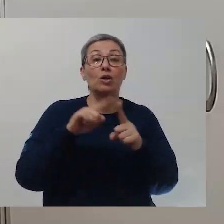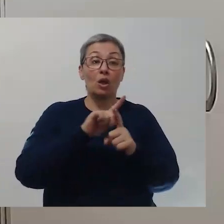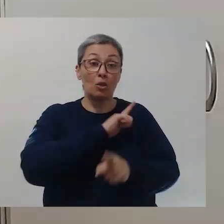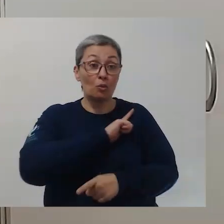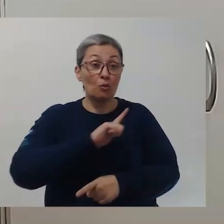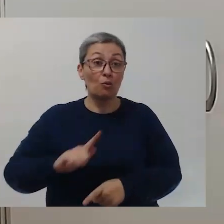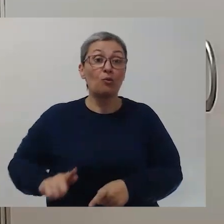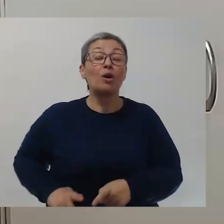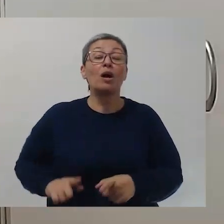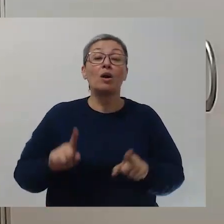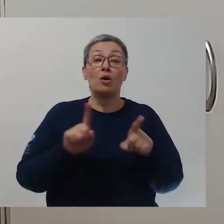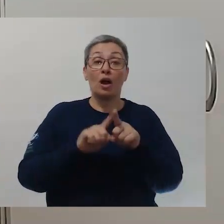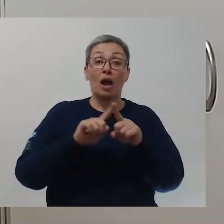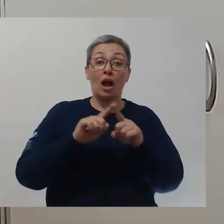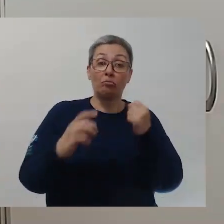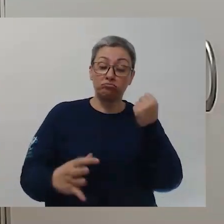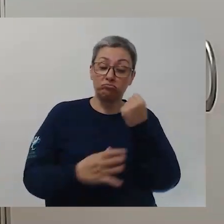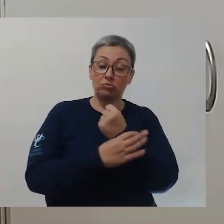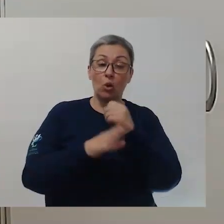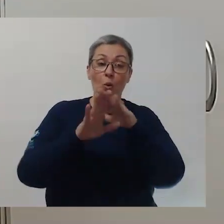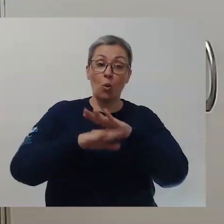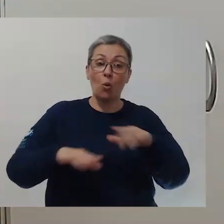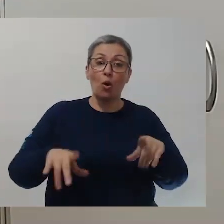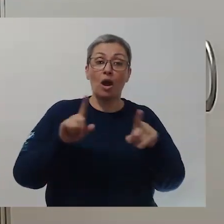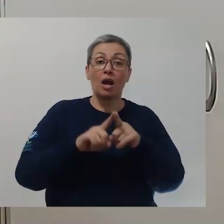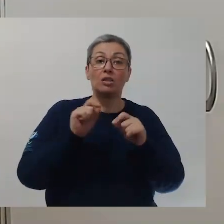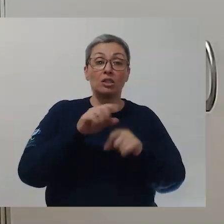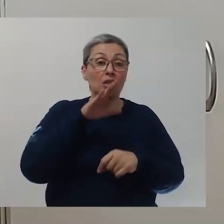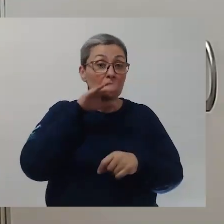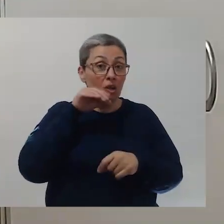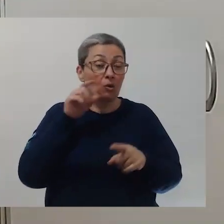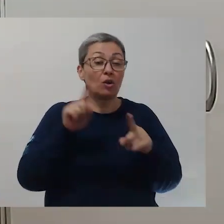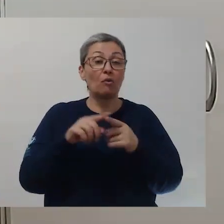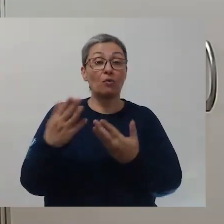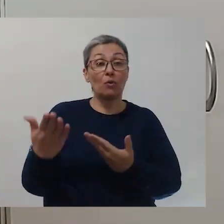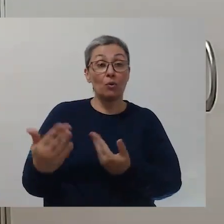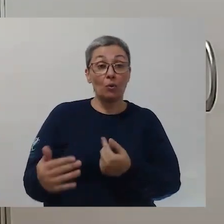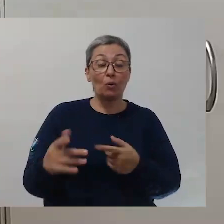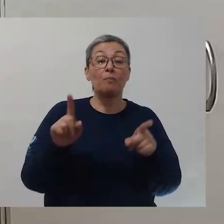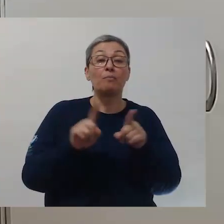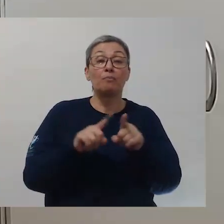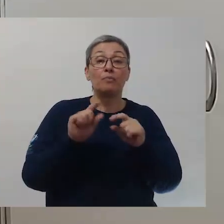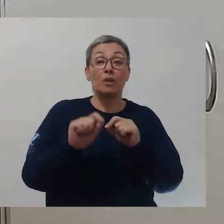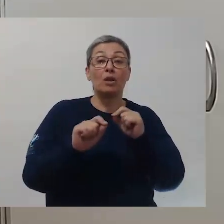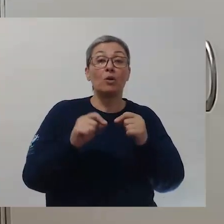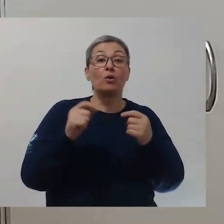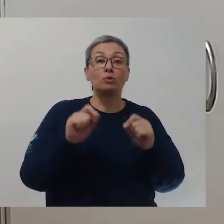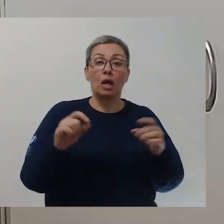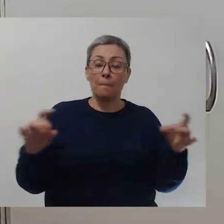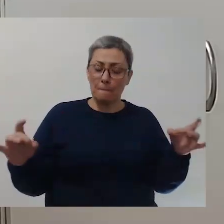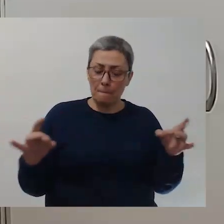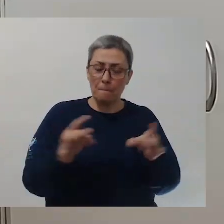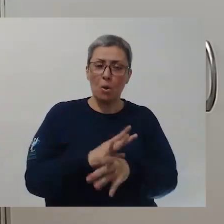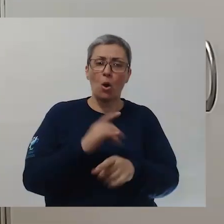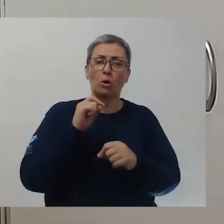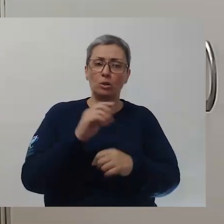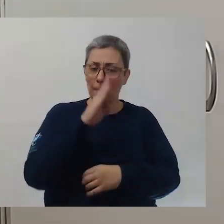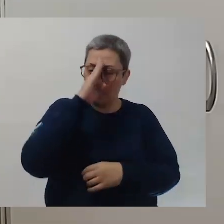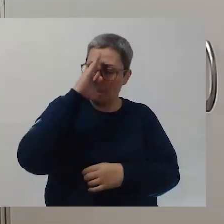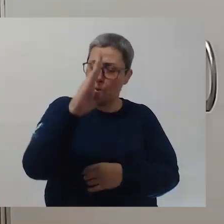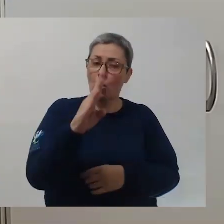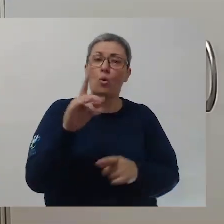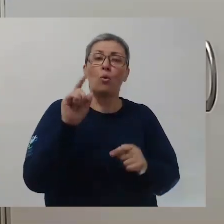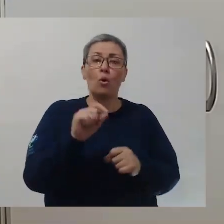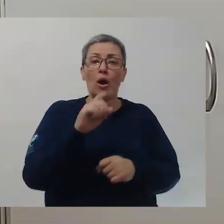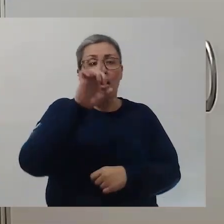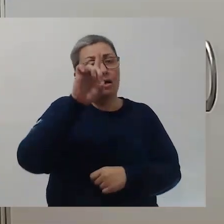do Estado assegurar à criança, ao adolescente e ao jovem, com absoluta prioridade,